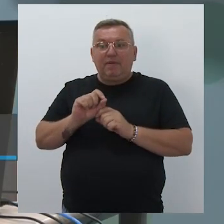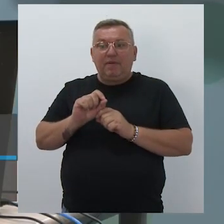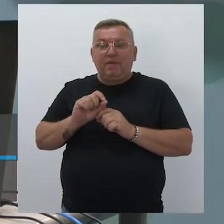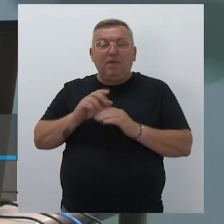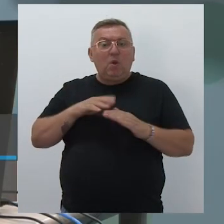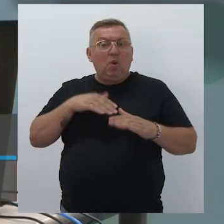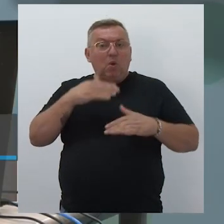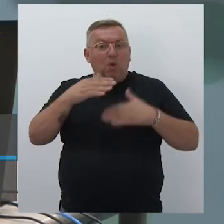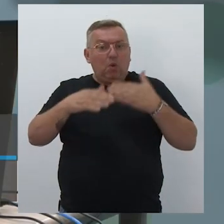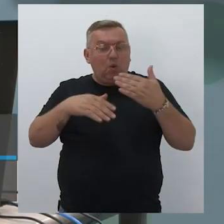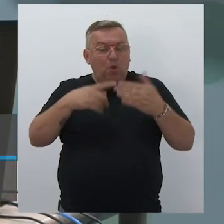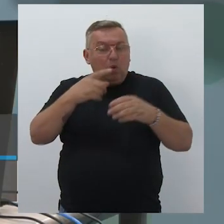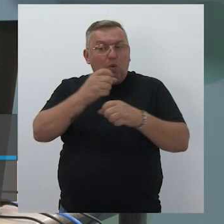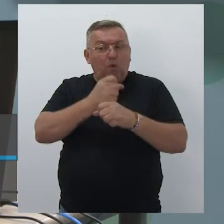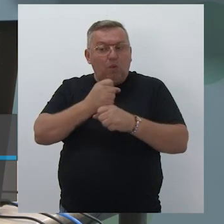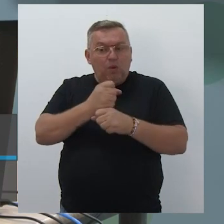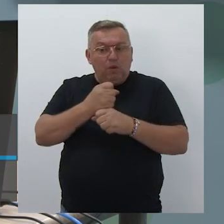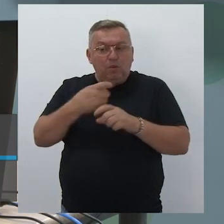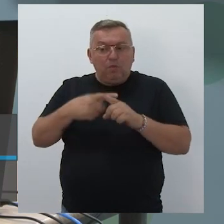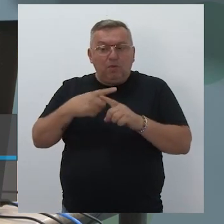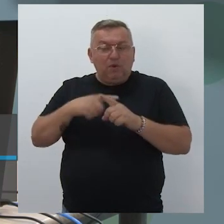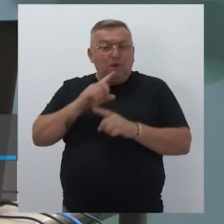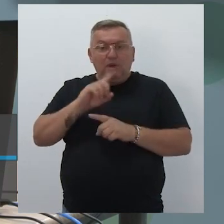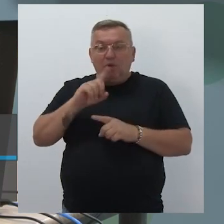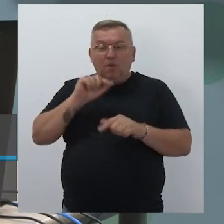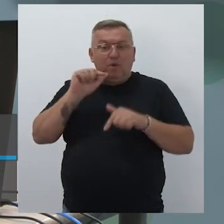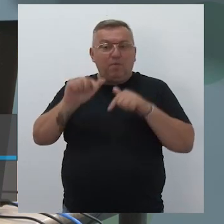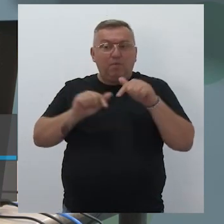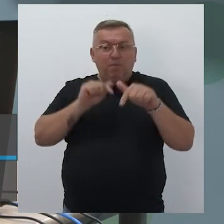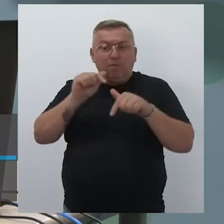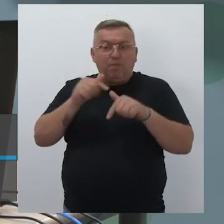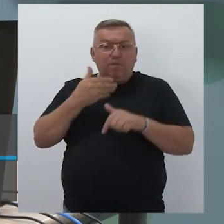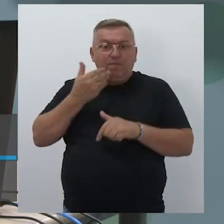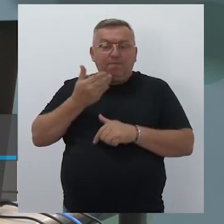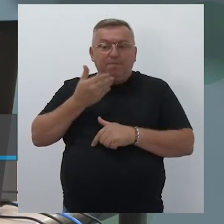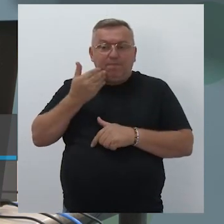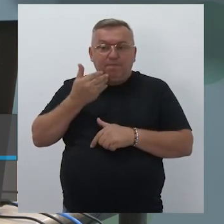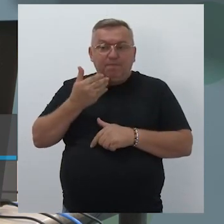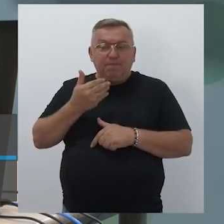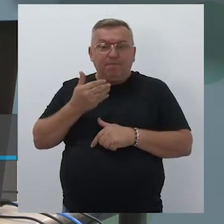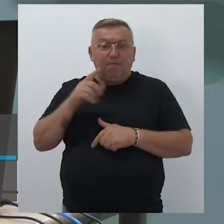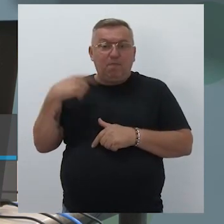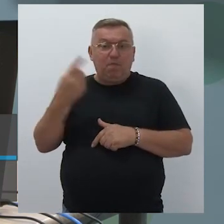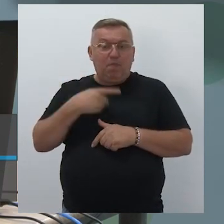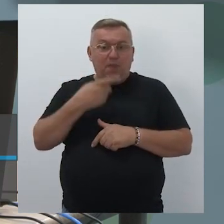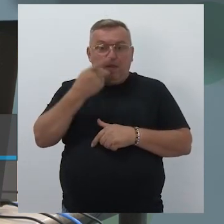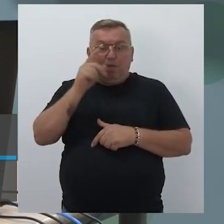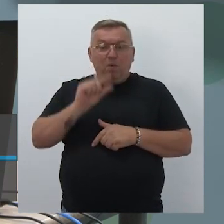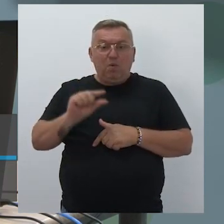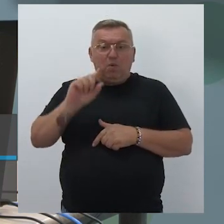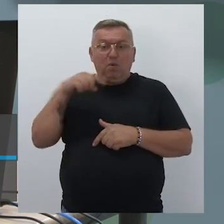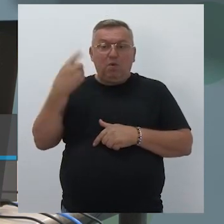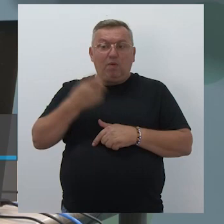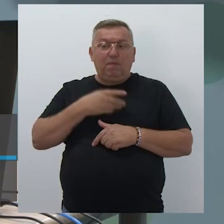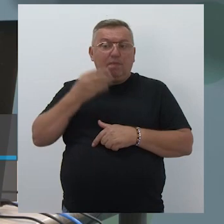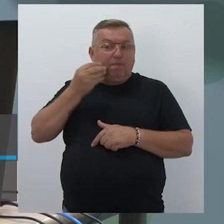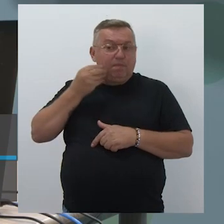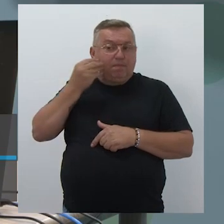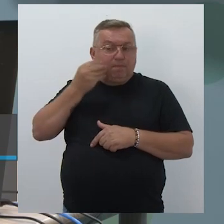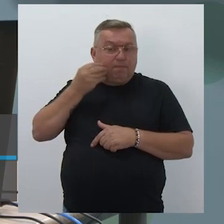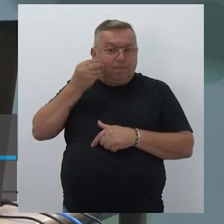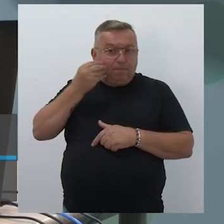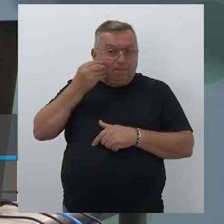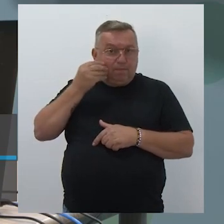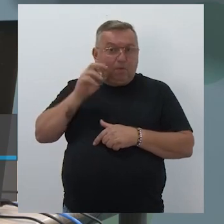longo de todo o ano, né? Porque não é um trabalho fácil, né? Nós vamos falar um pouco da nossa experiência aqui com